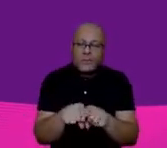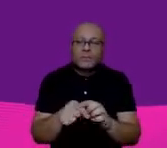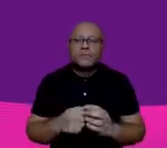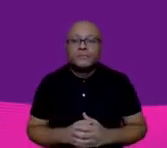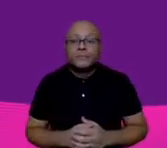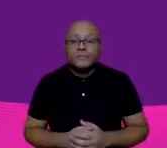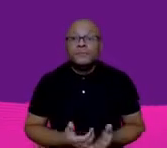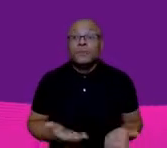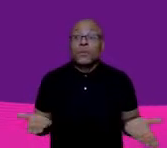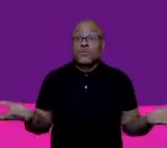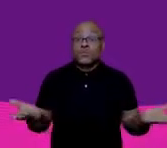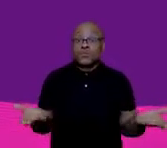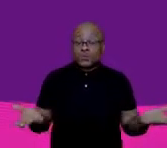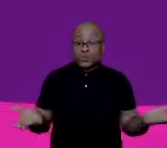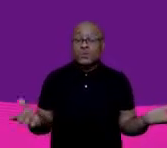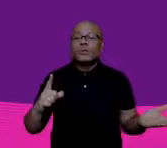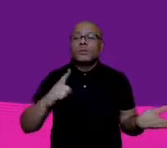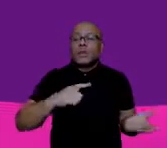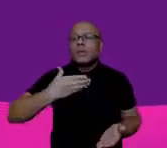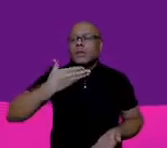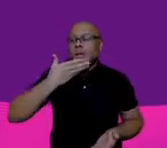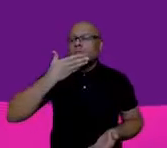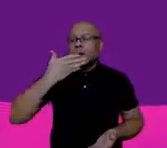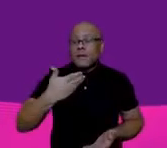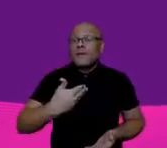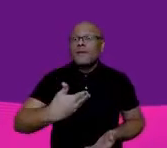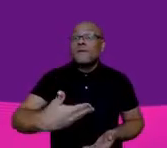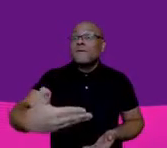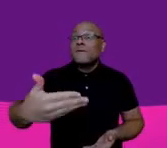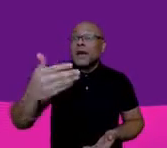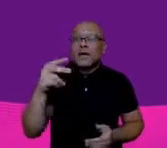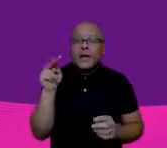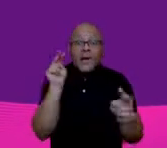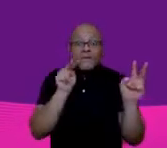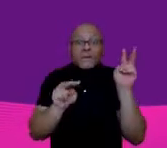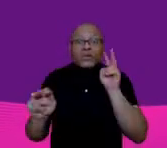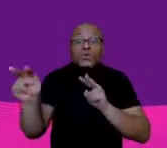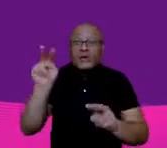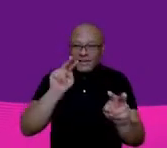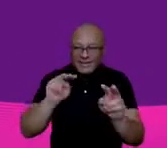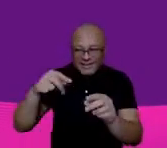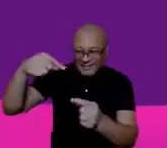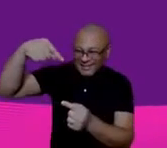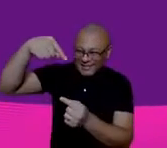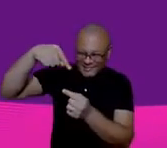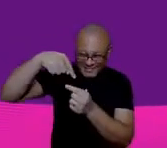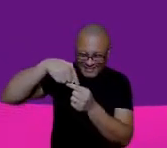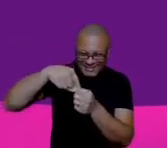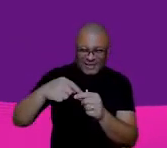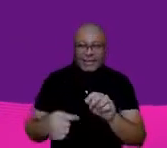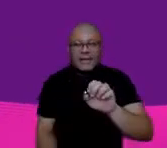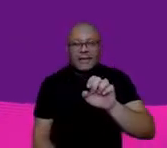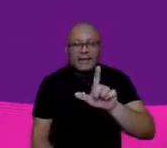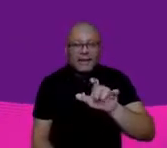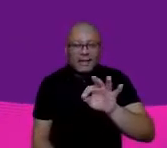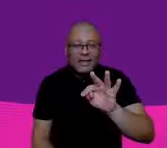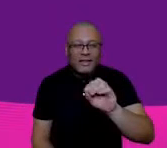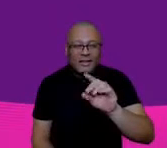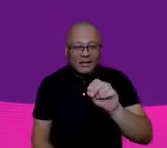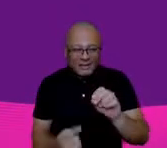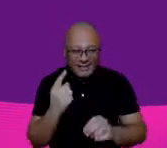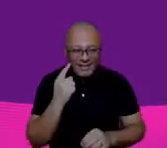tem melhorado e vai melhorar cada vez mais a visualização do eletrodo. Eu falei para vocês que a região é muito pequena. Vejam aqui